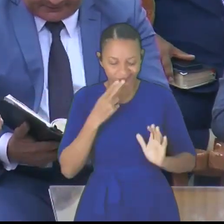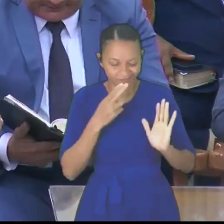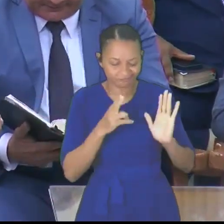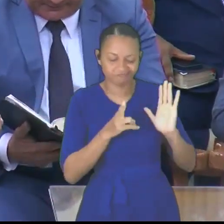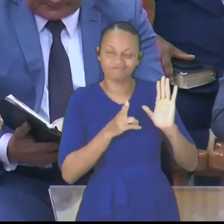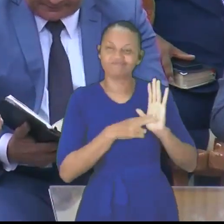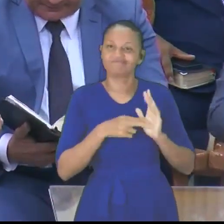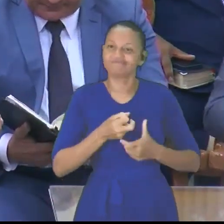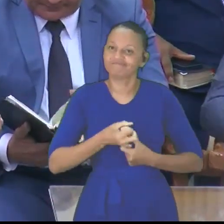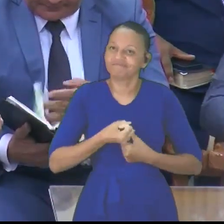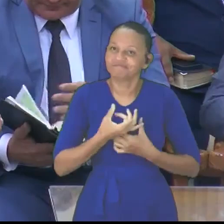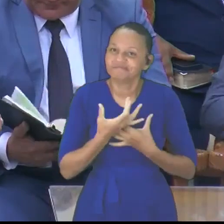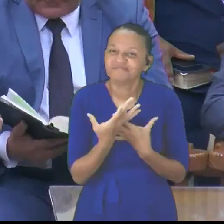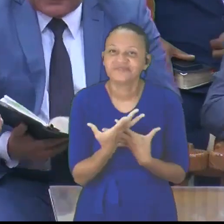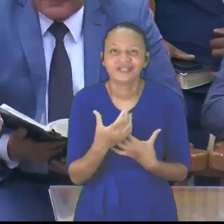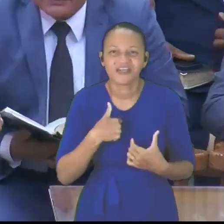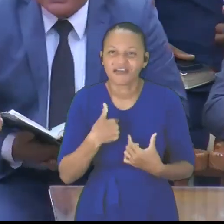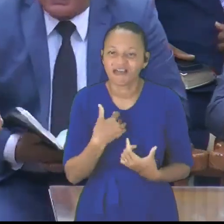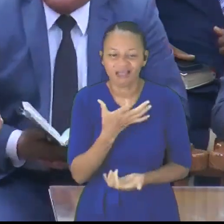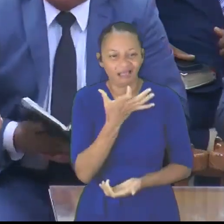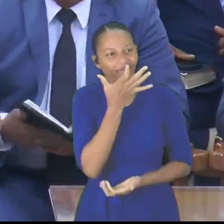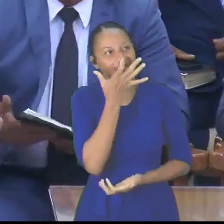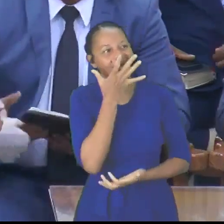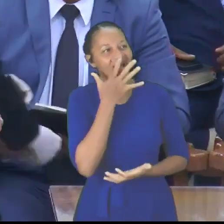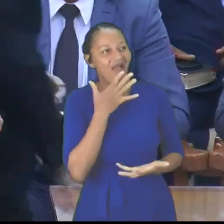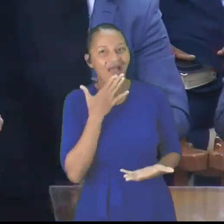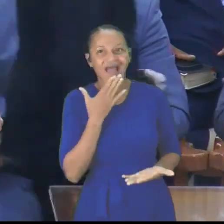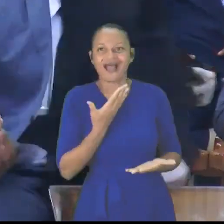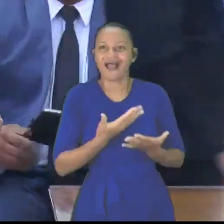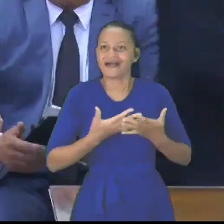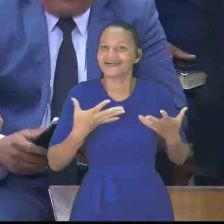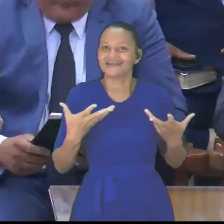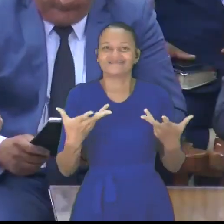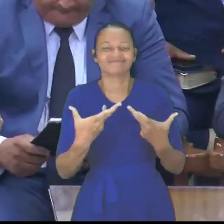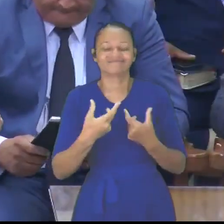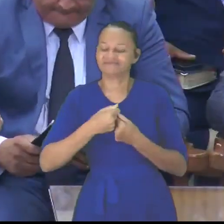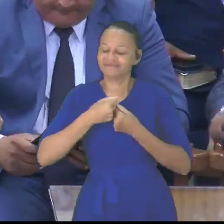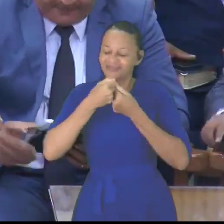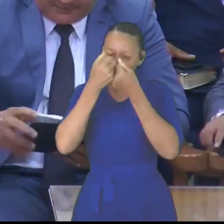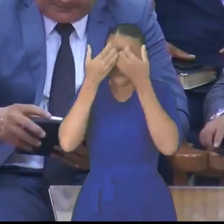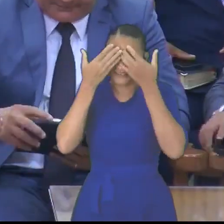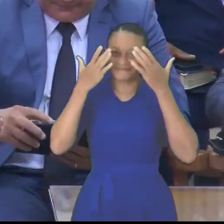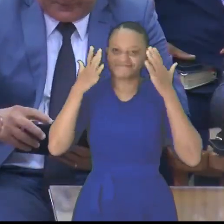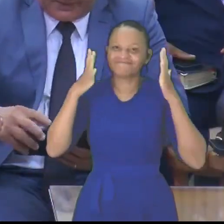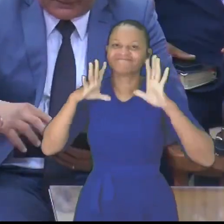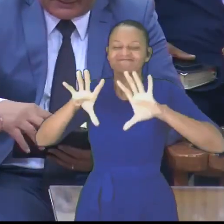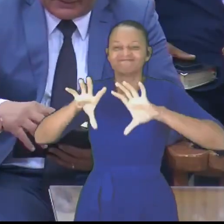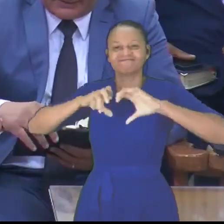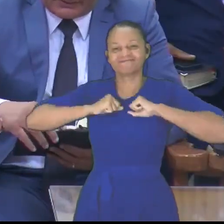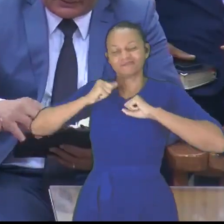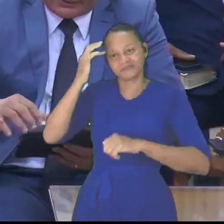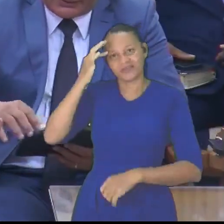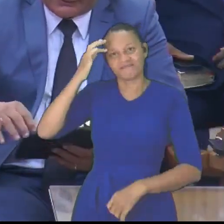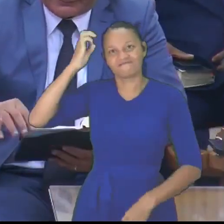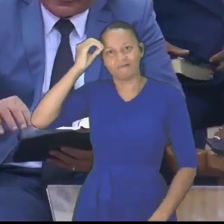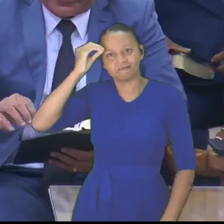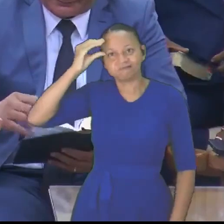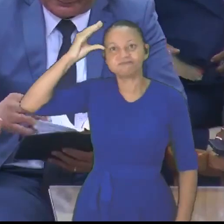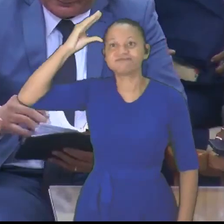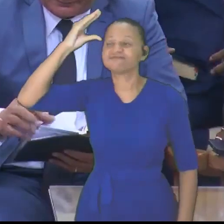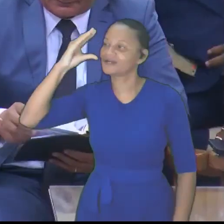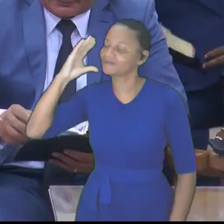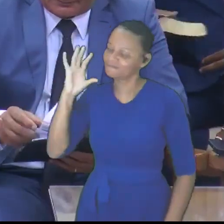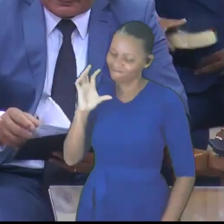estou encantado com as revelações de Deus. A minha fé tem aumentado e o meu amor